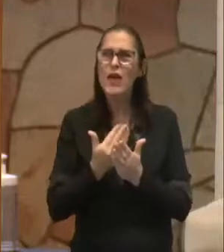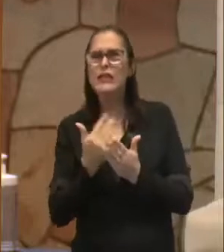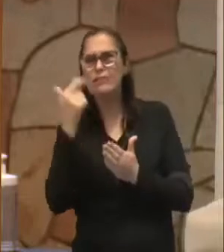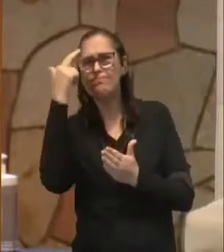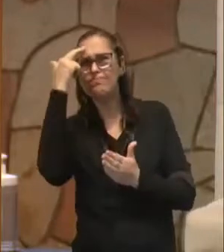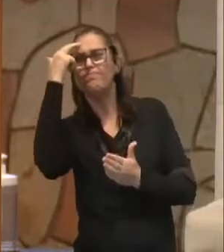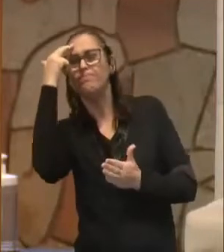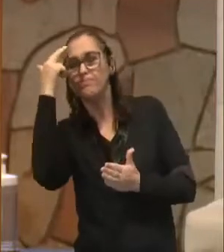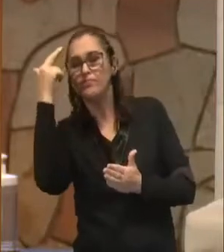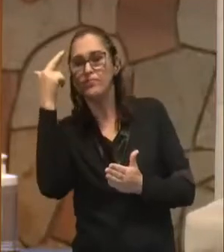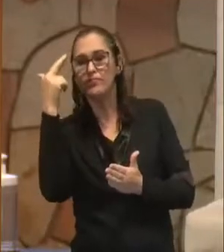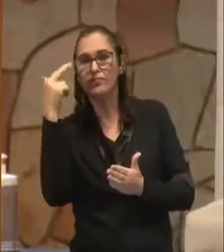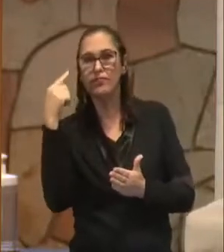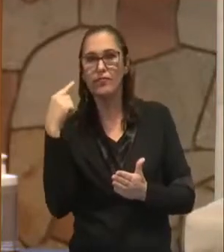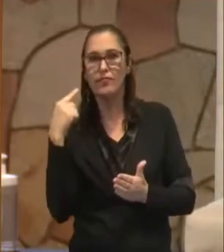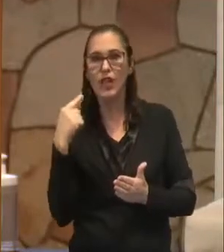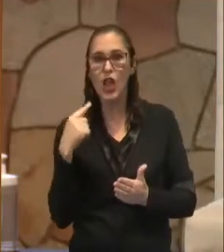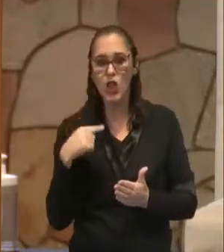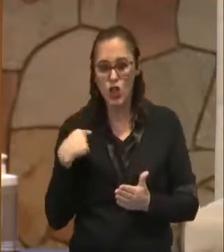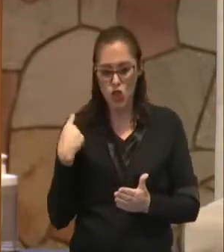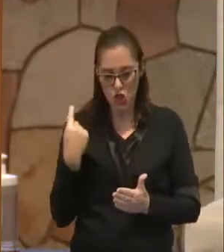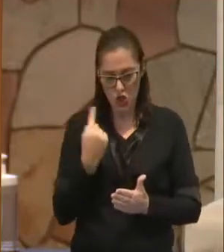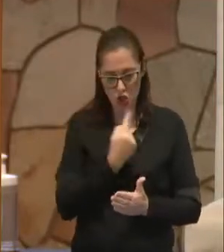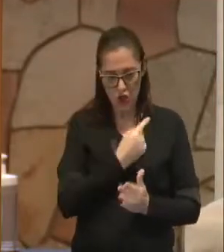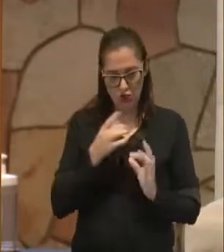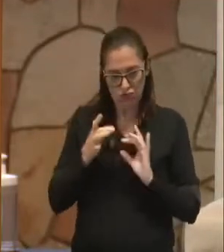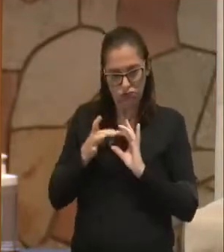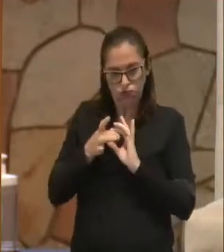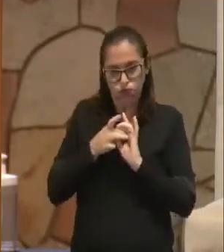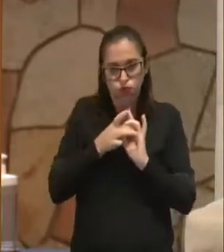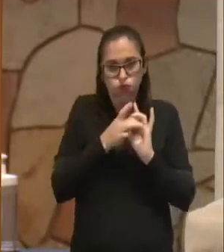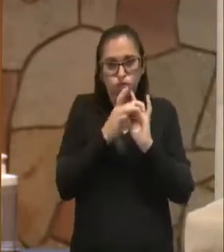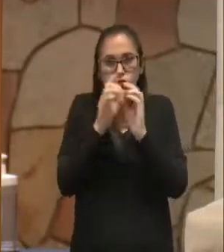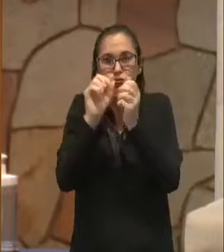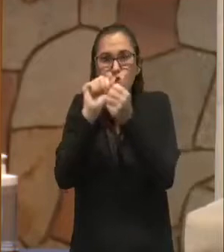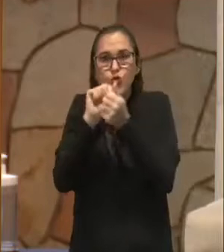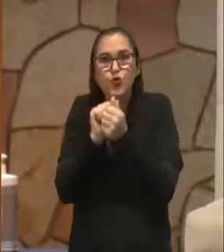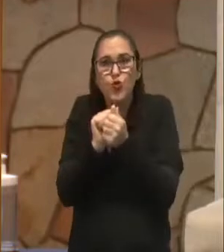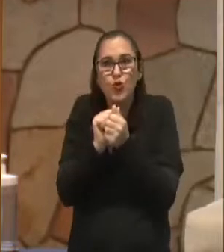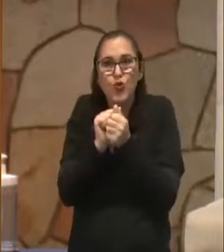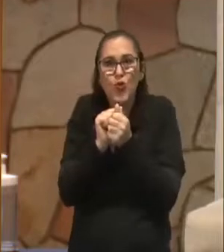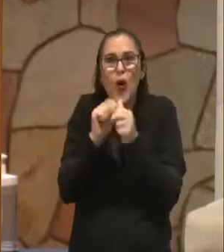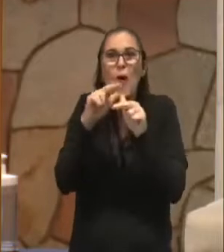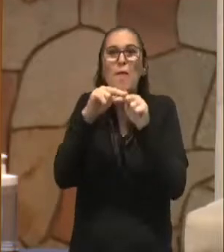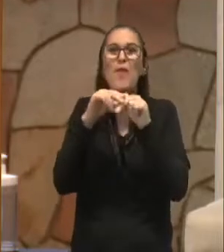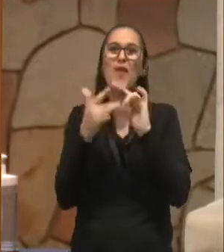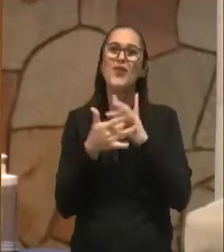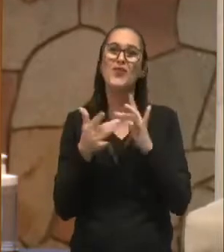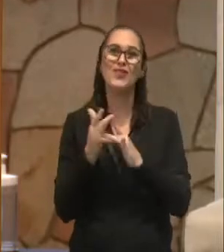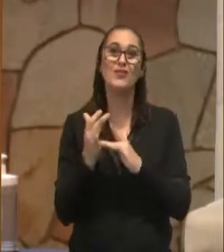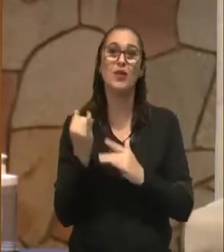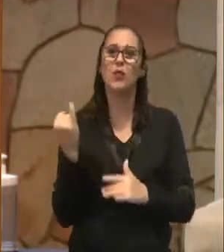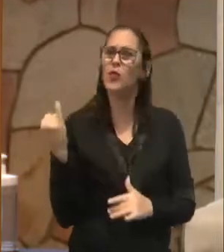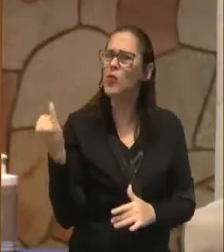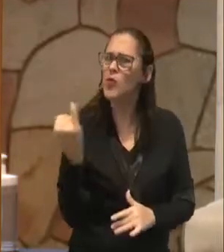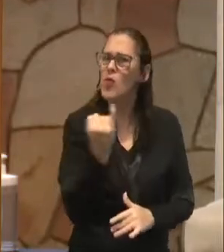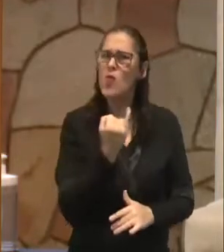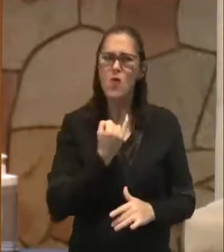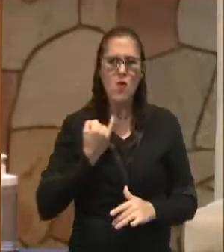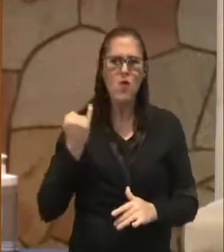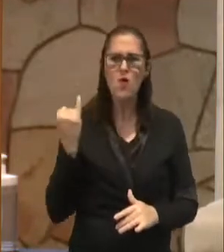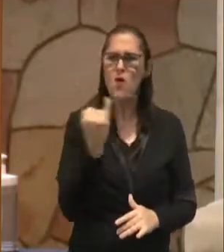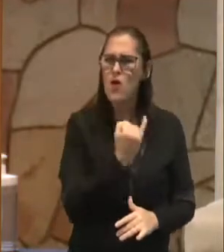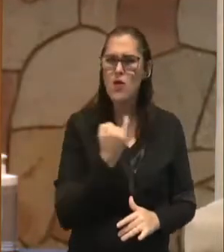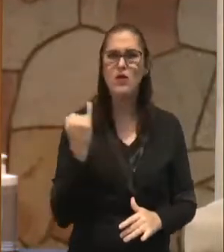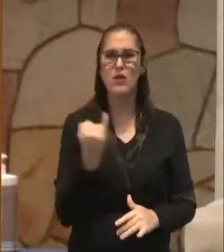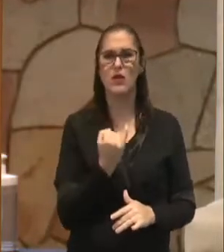nossa unidade em Cristo. Isso é importante demais. Se tem uma